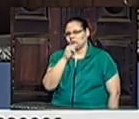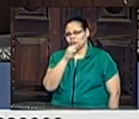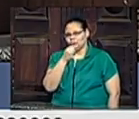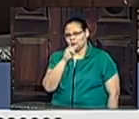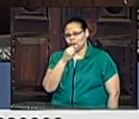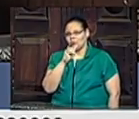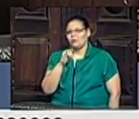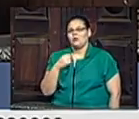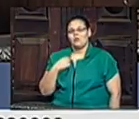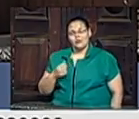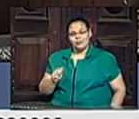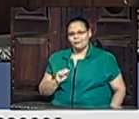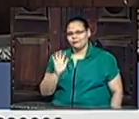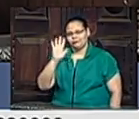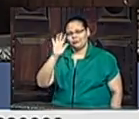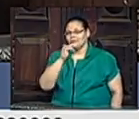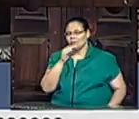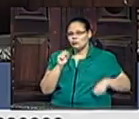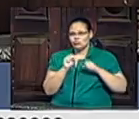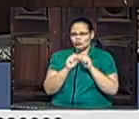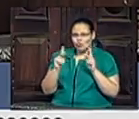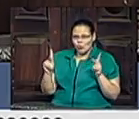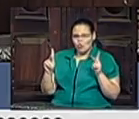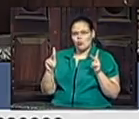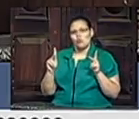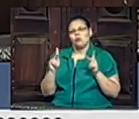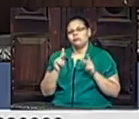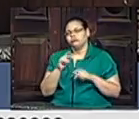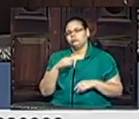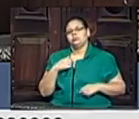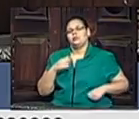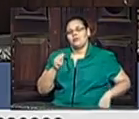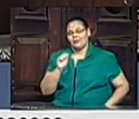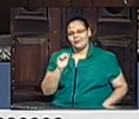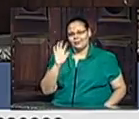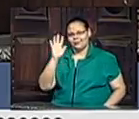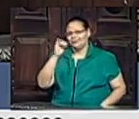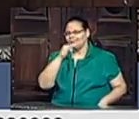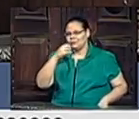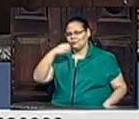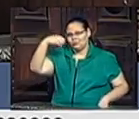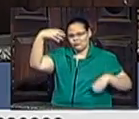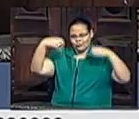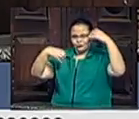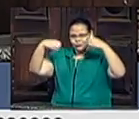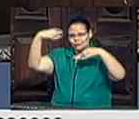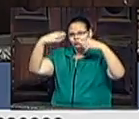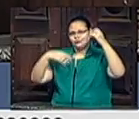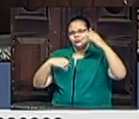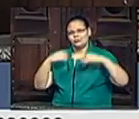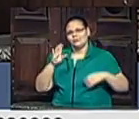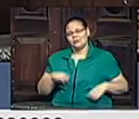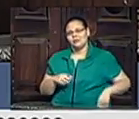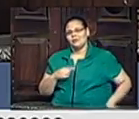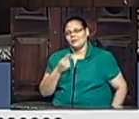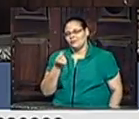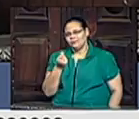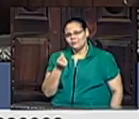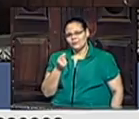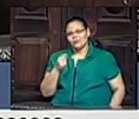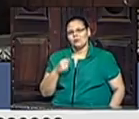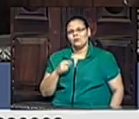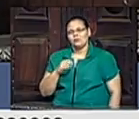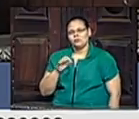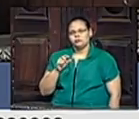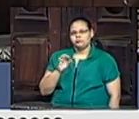shopping center, não sobretaxa os grandes consumidores de energia, mas vai taxar e aumentar a alíquota que pode chegar